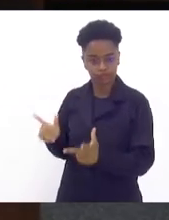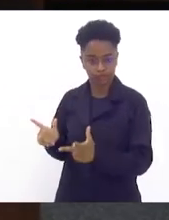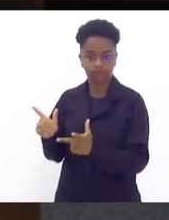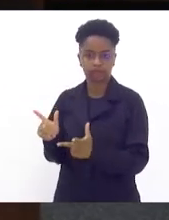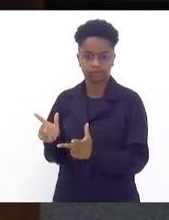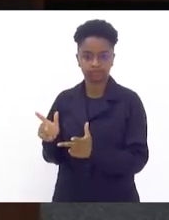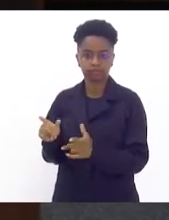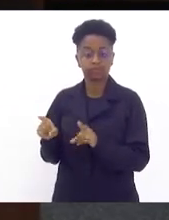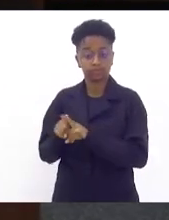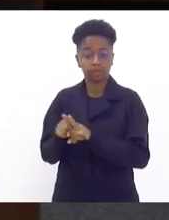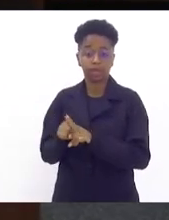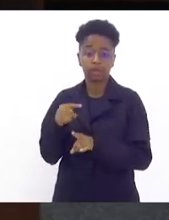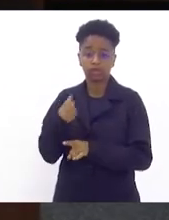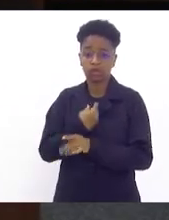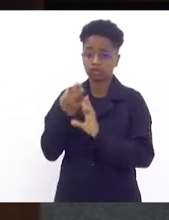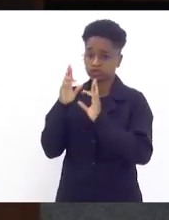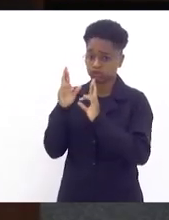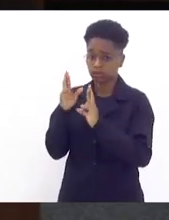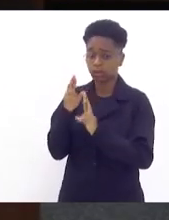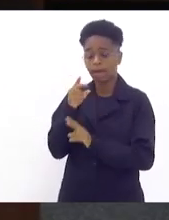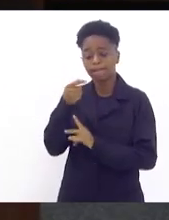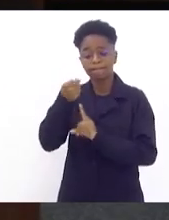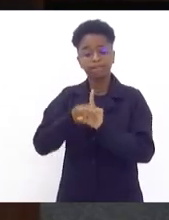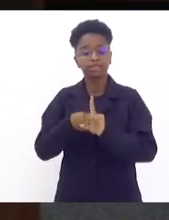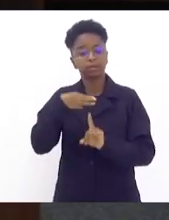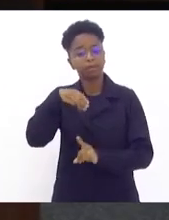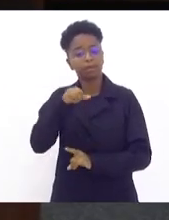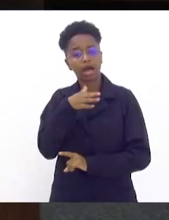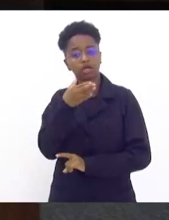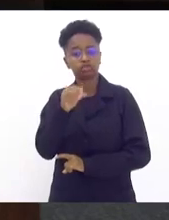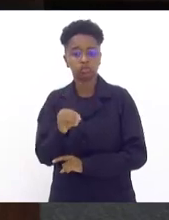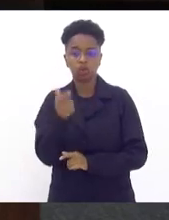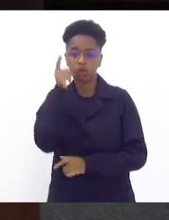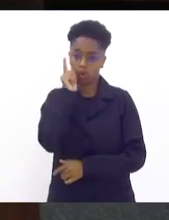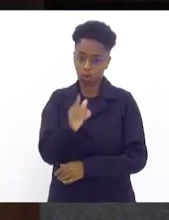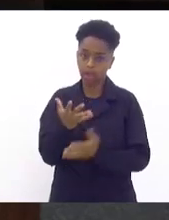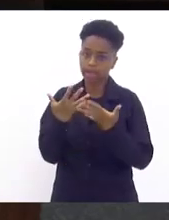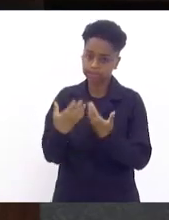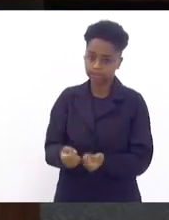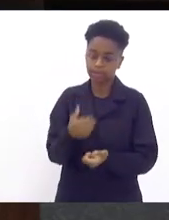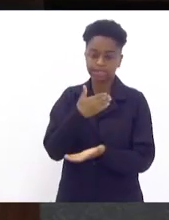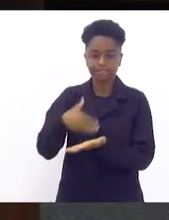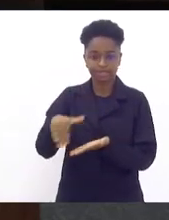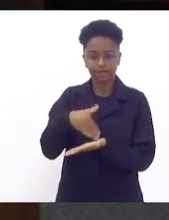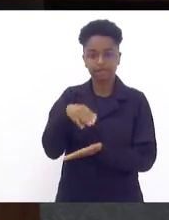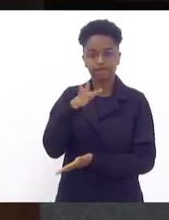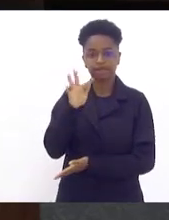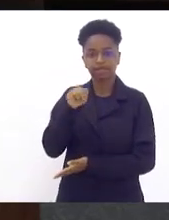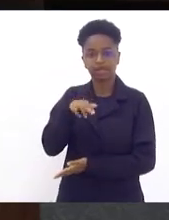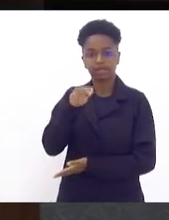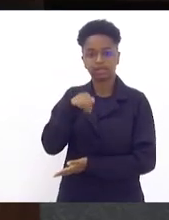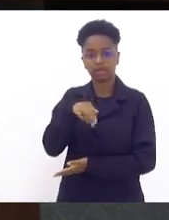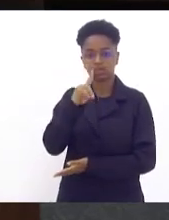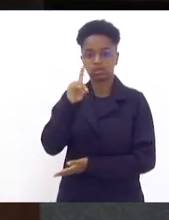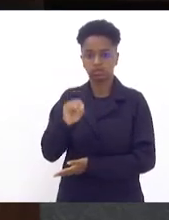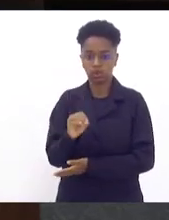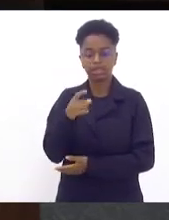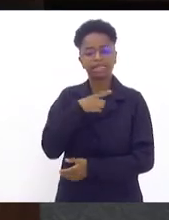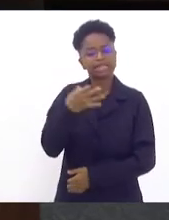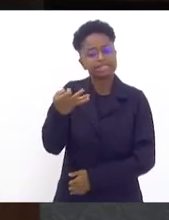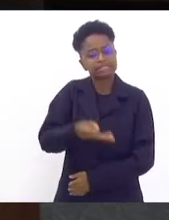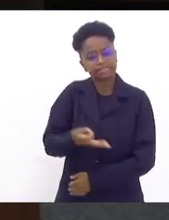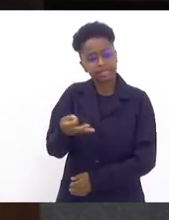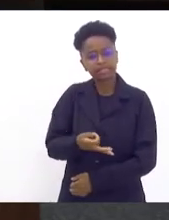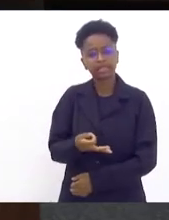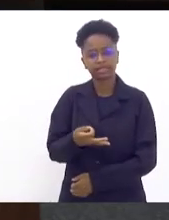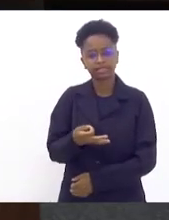E a gente espera que, ainda no mês de março, sejamos recebidos pelo secretário Fernando Albuquerque, com a certeza que